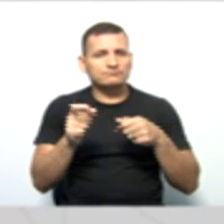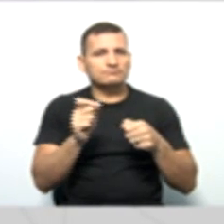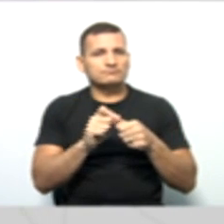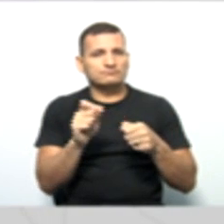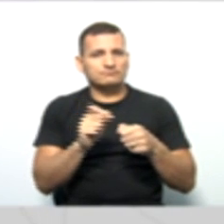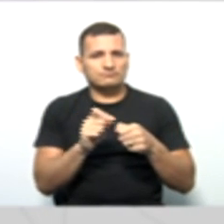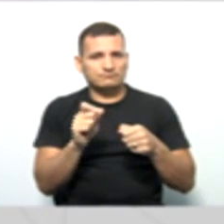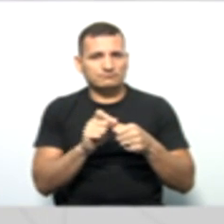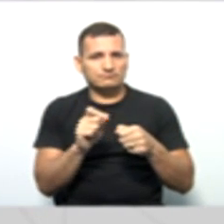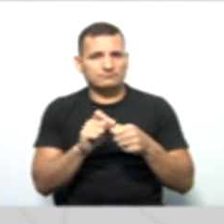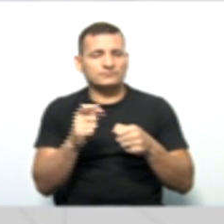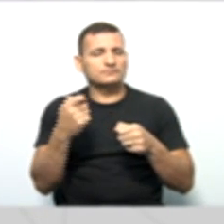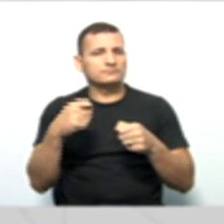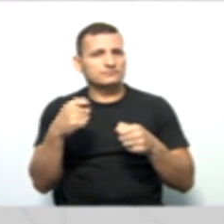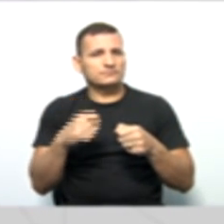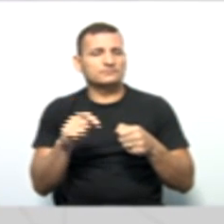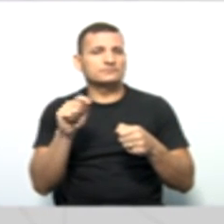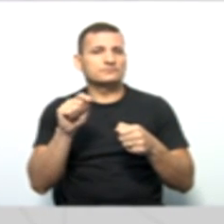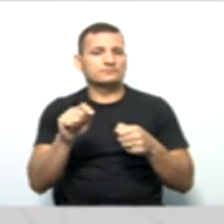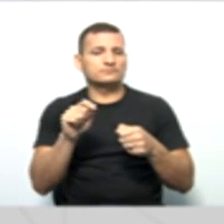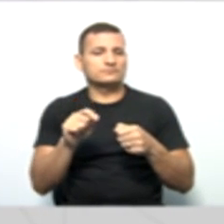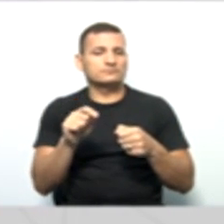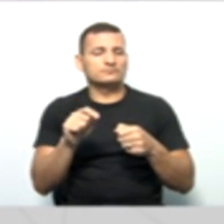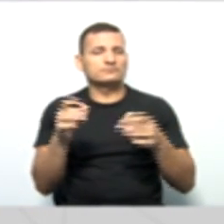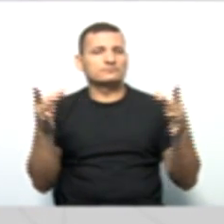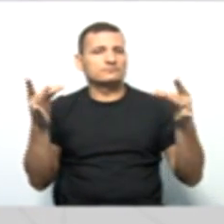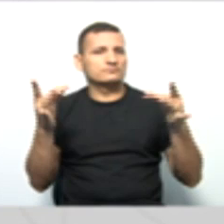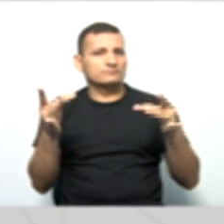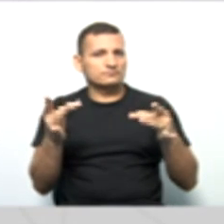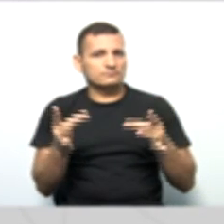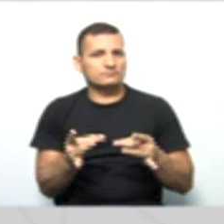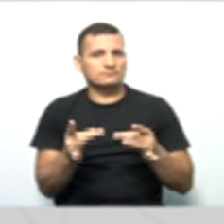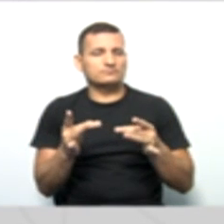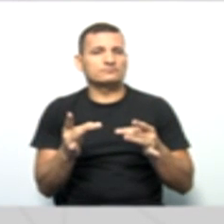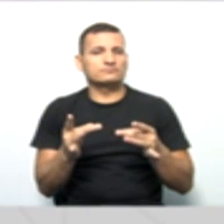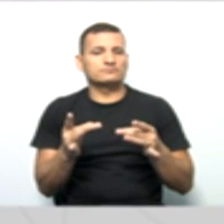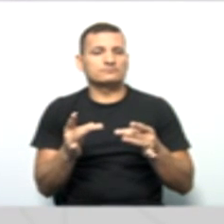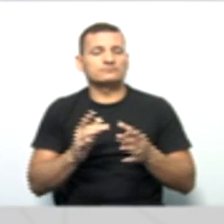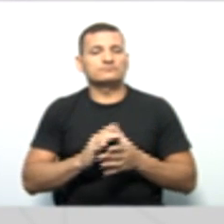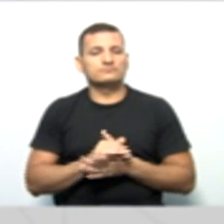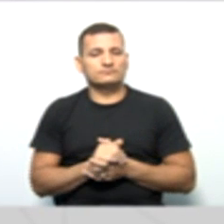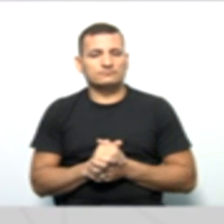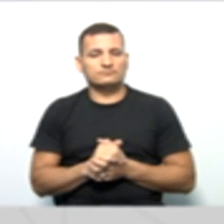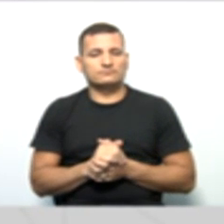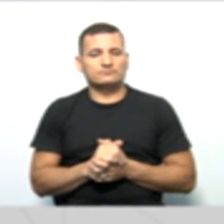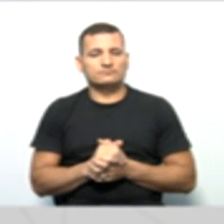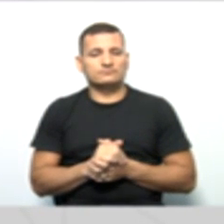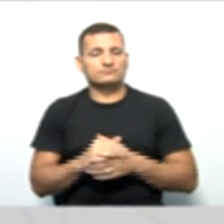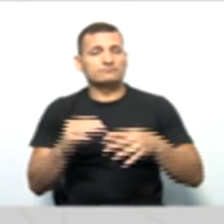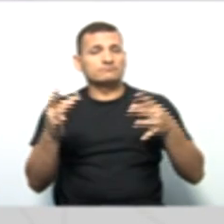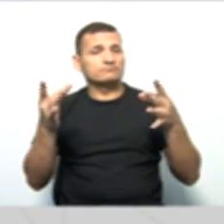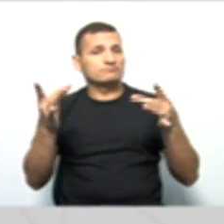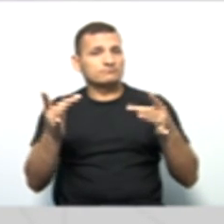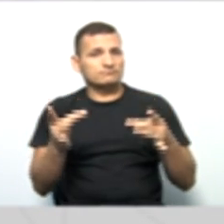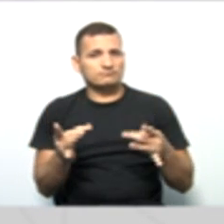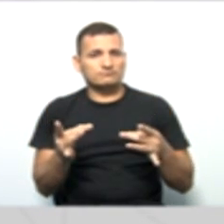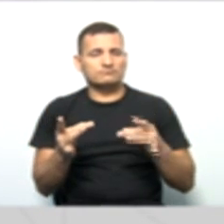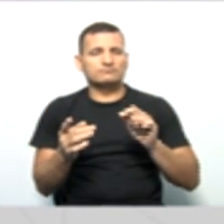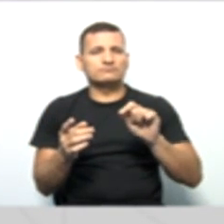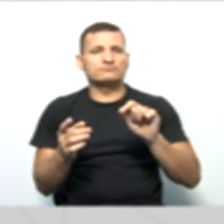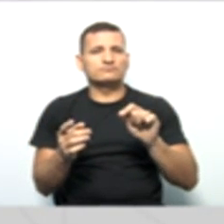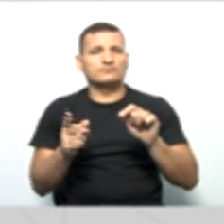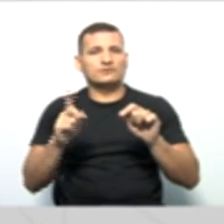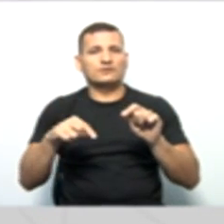tenho que trazer bastante detalhes daquilo que eu preciso produzir. Tá? E esses detalhes são em relação a quê?